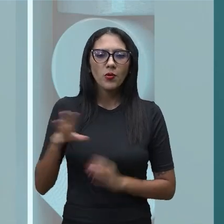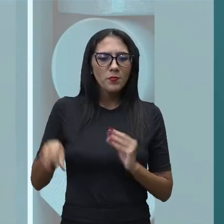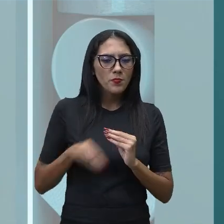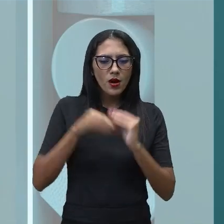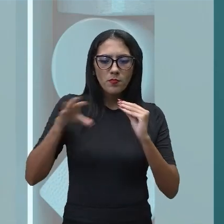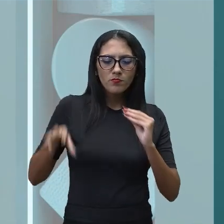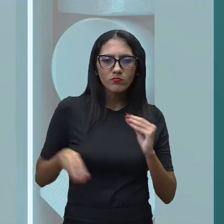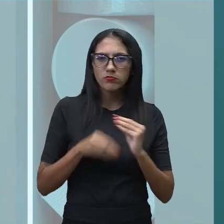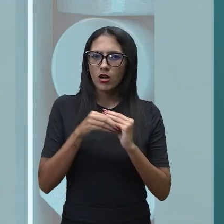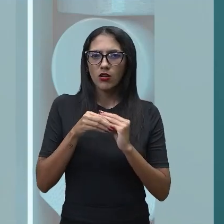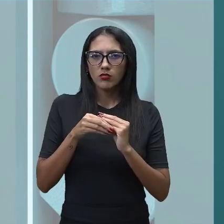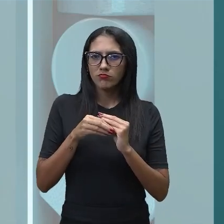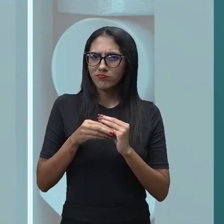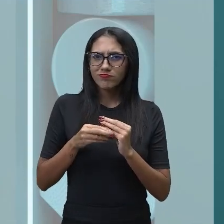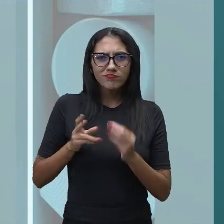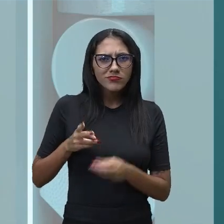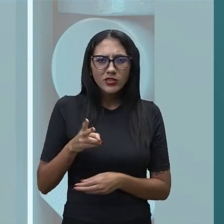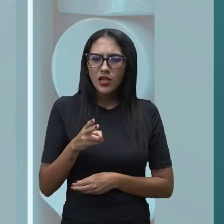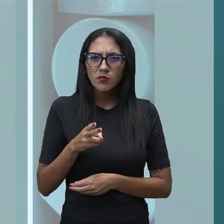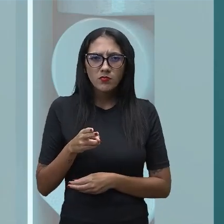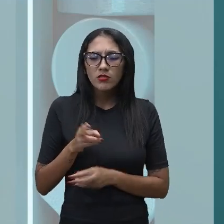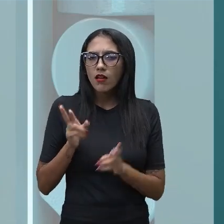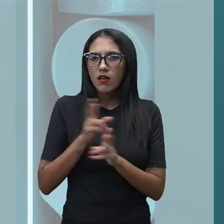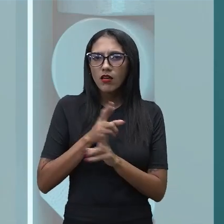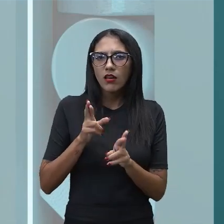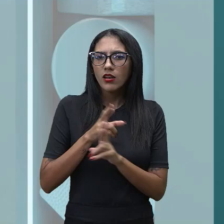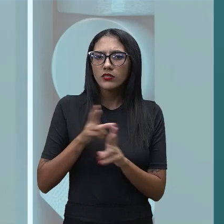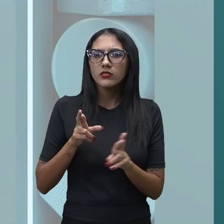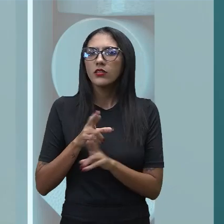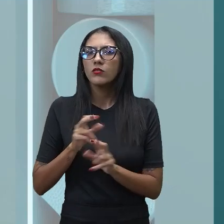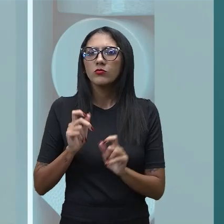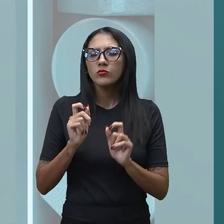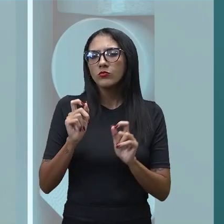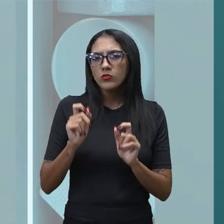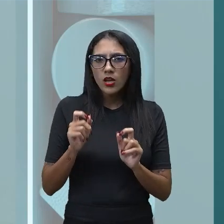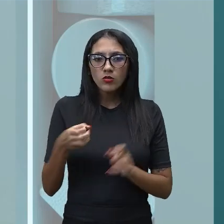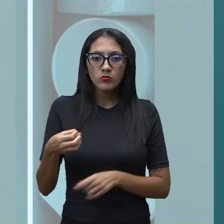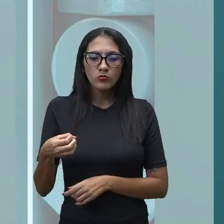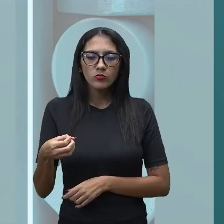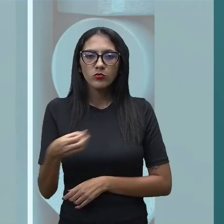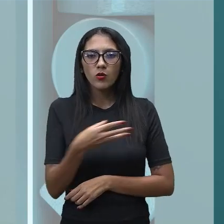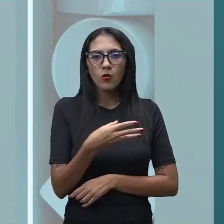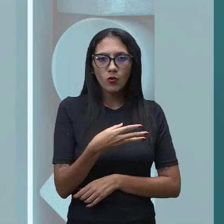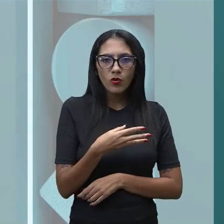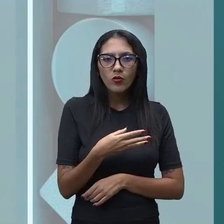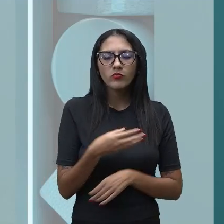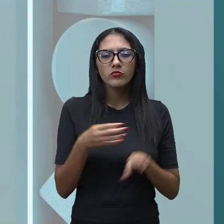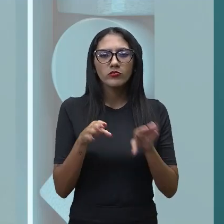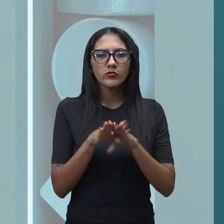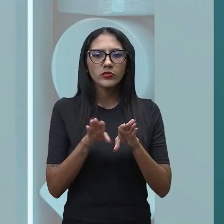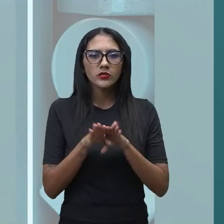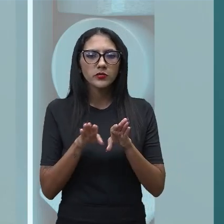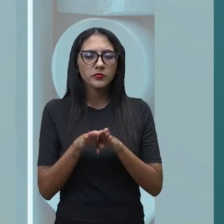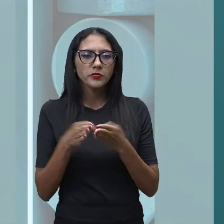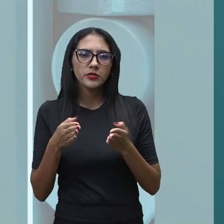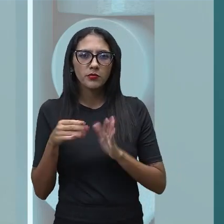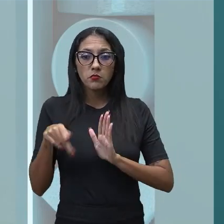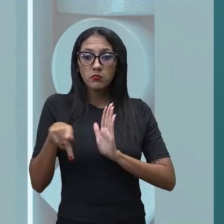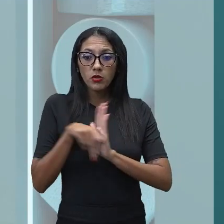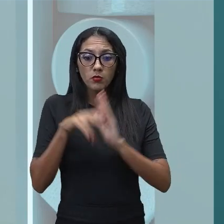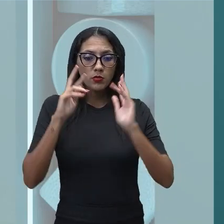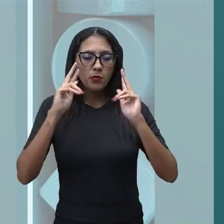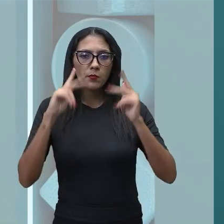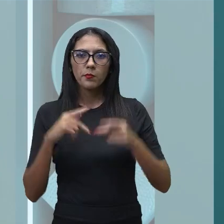que sempre há uma relação aí entre essa modernidade e algo relacionado à própria